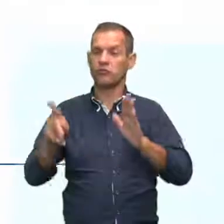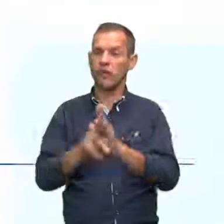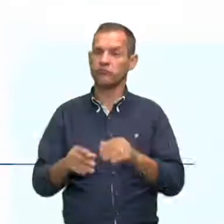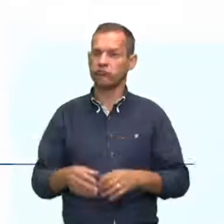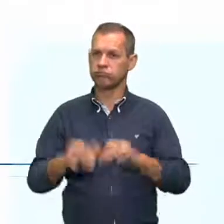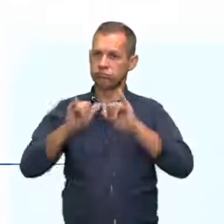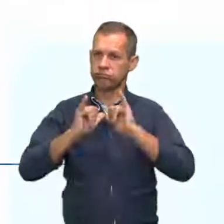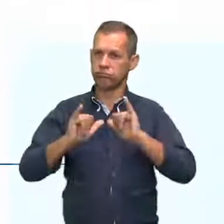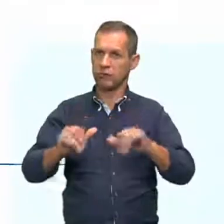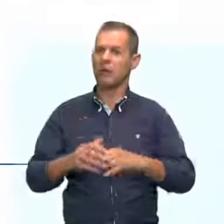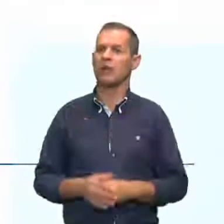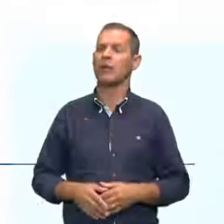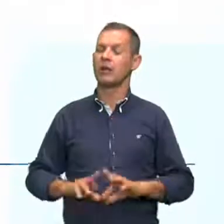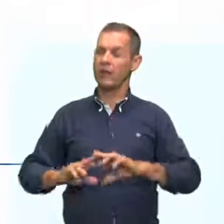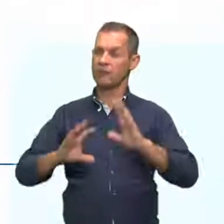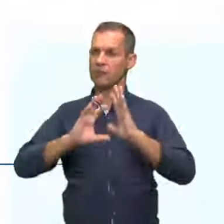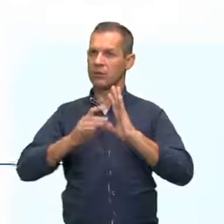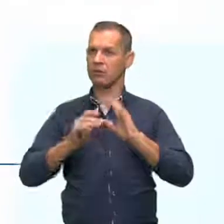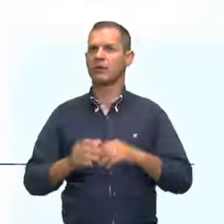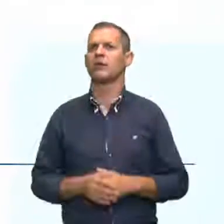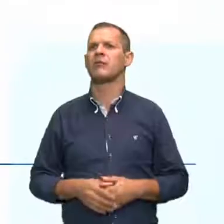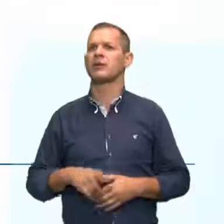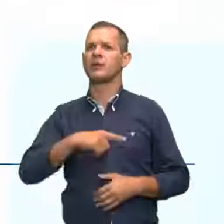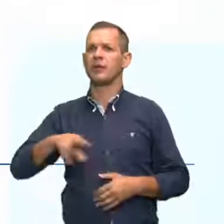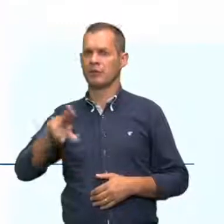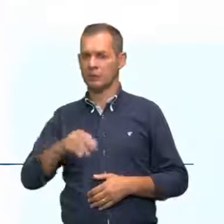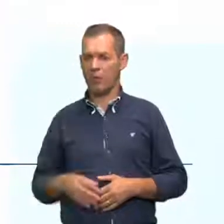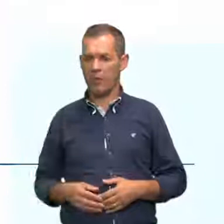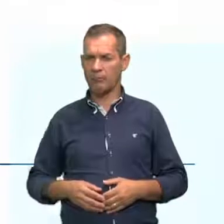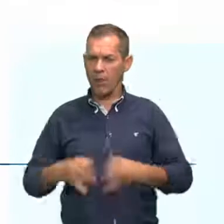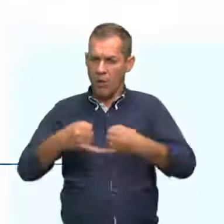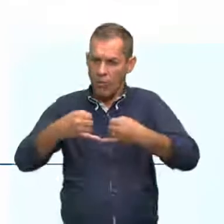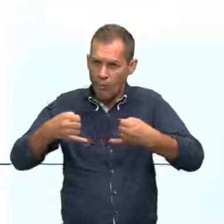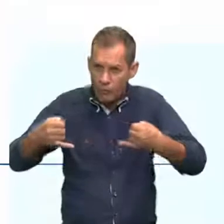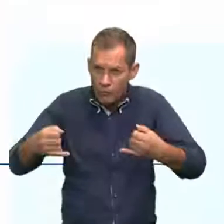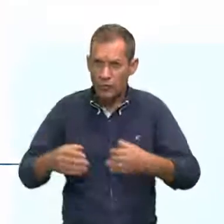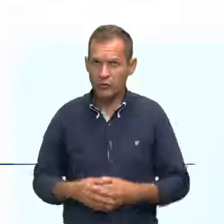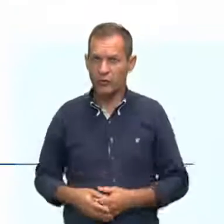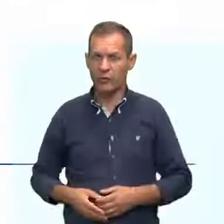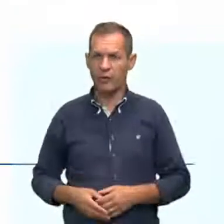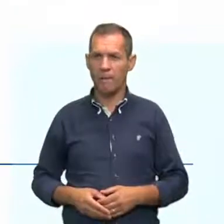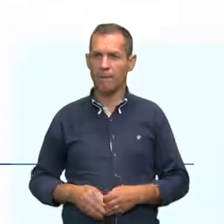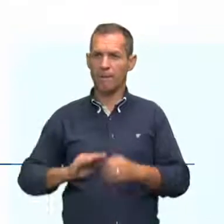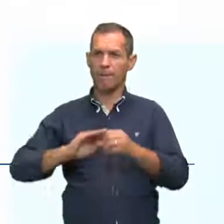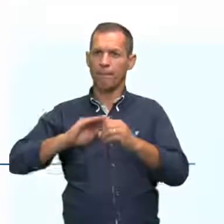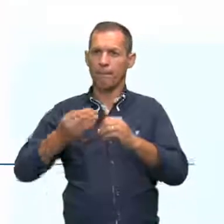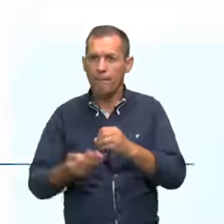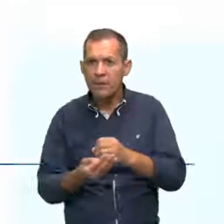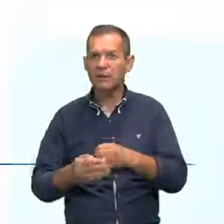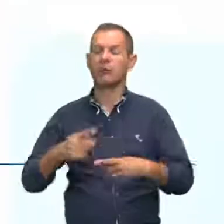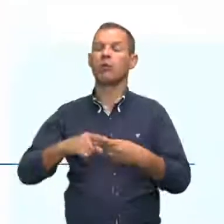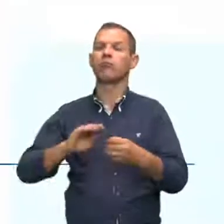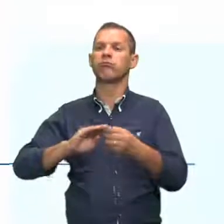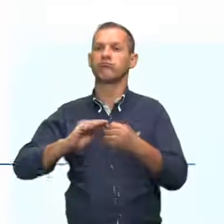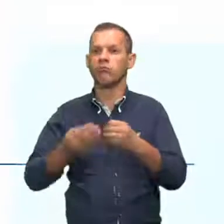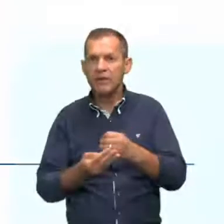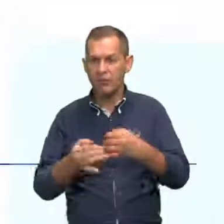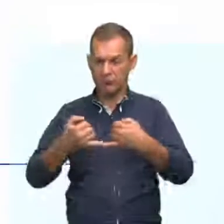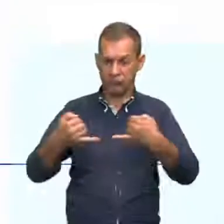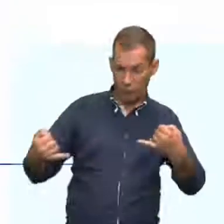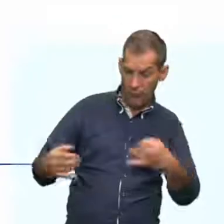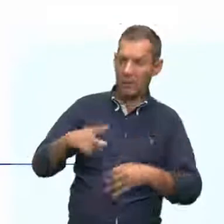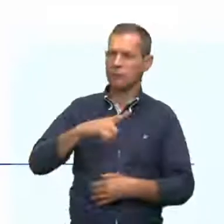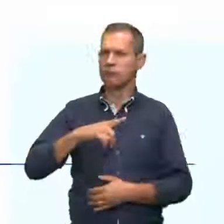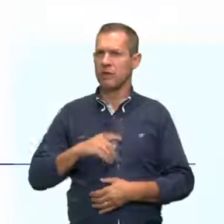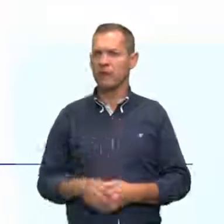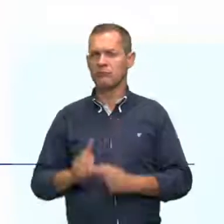sendo transmitidos de um lugar para o outro. Você vai utilizar cabos blindados. Para que serve essa blindagem? Digamos